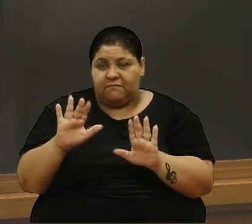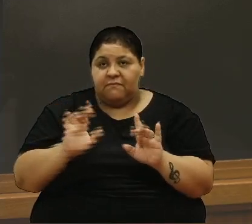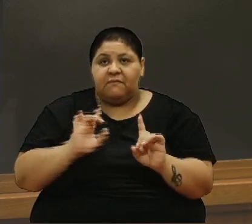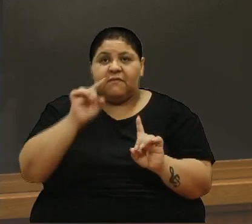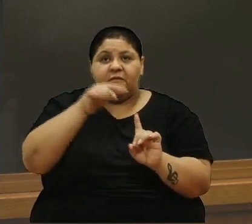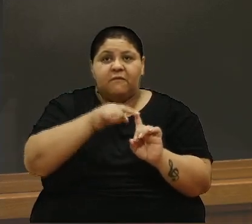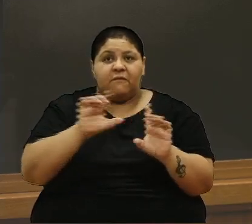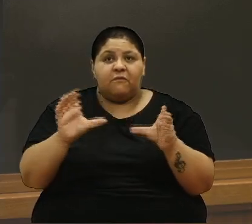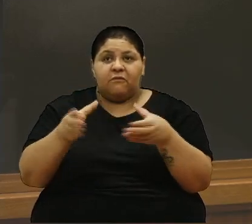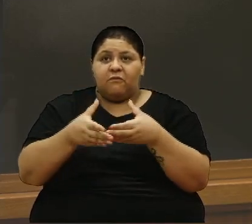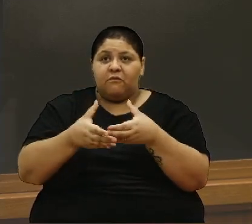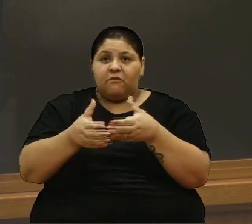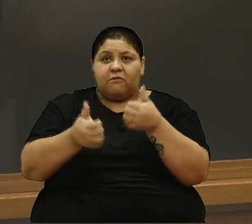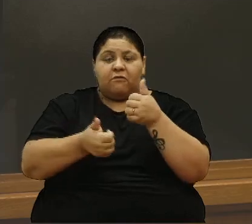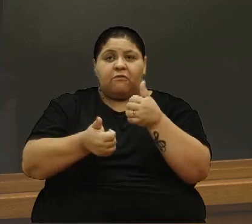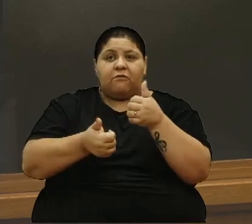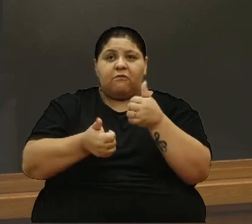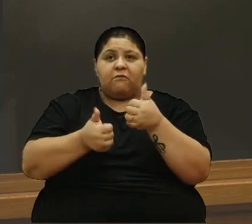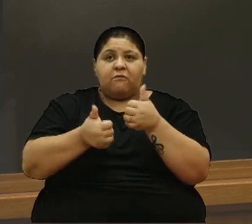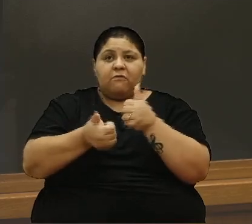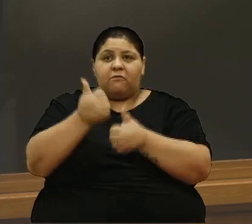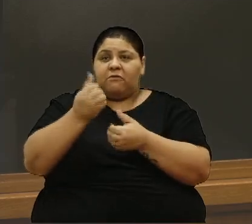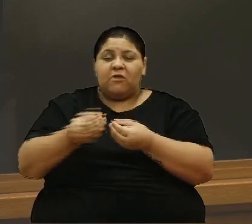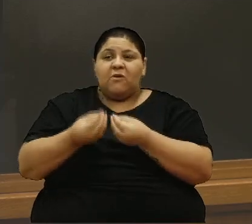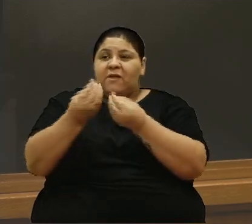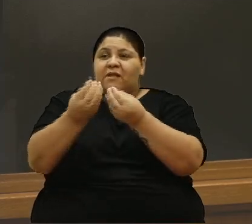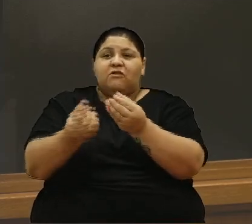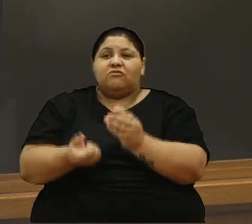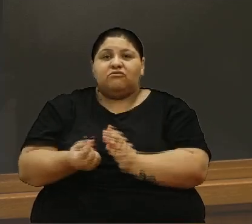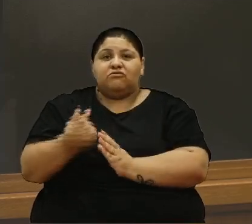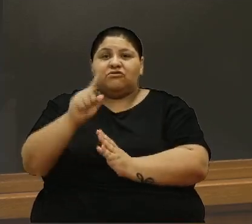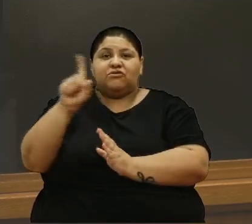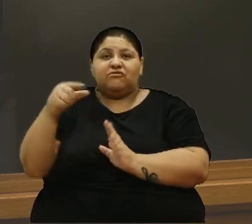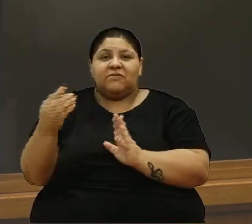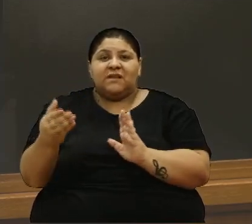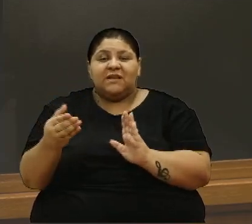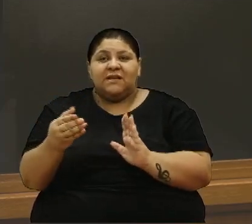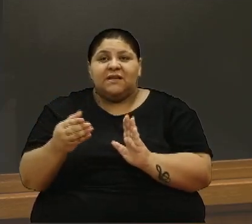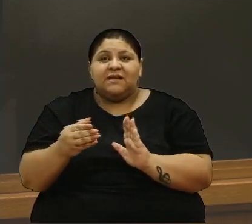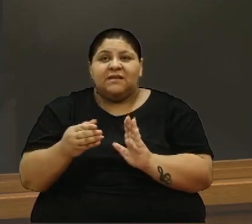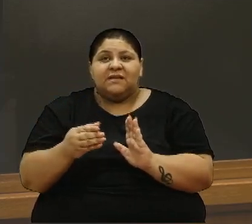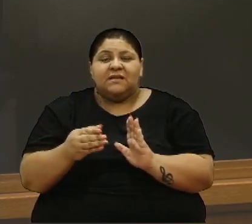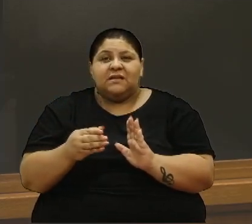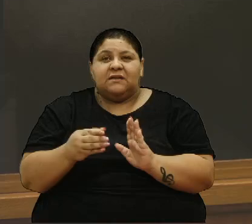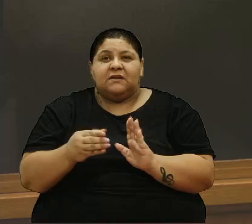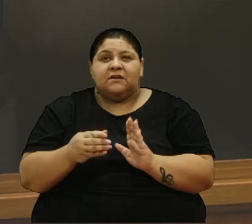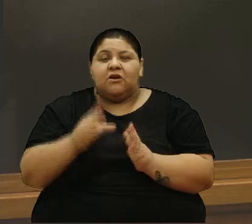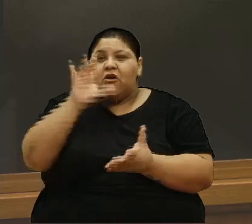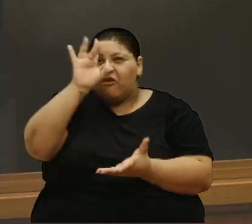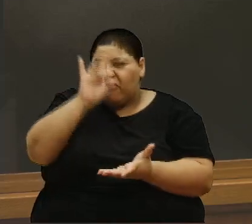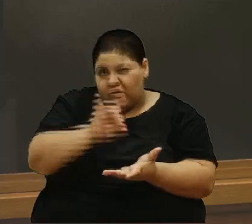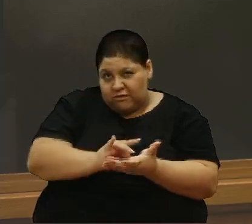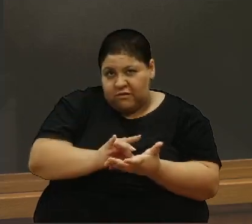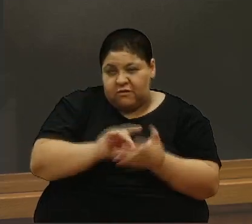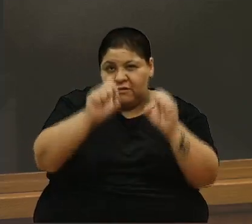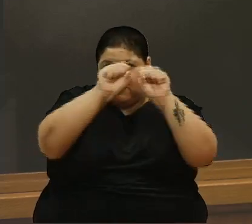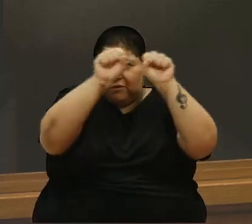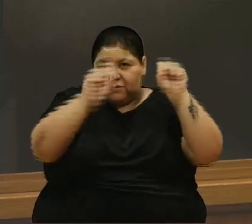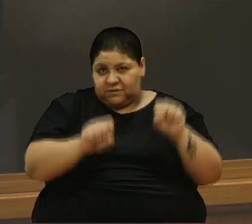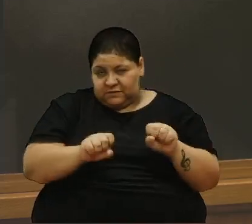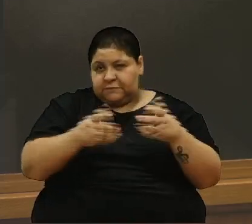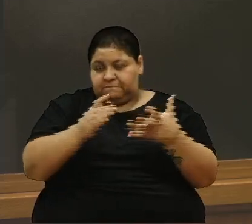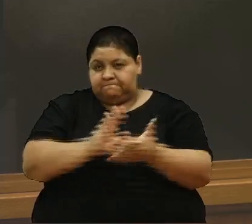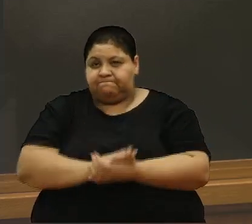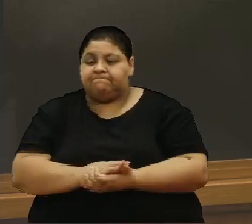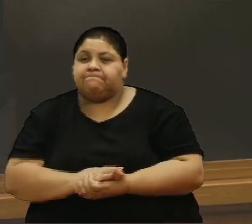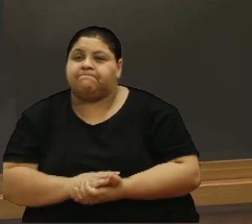de um clube de futebol não é dar lucro quando ele não está estabelecido no sistema de SAF. A questão, para mim, principal